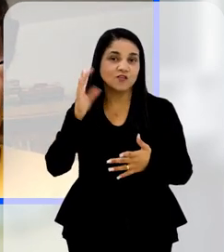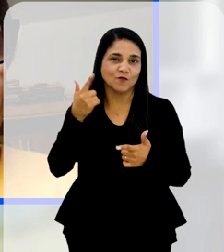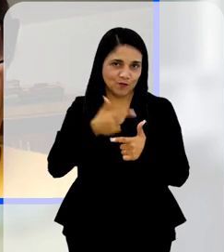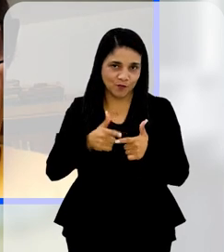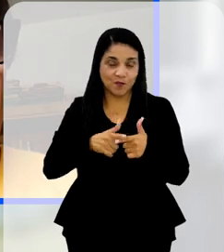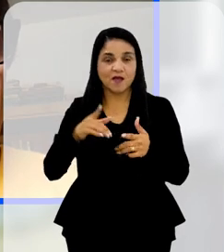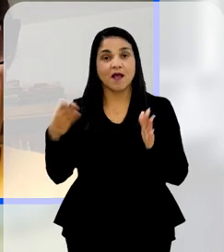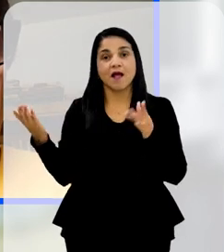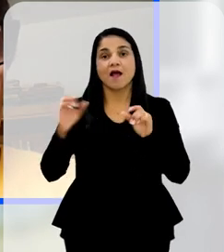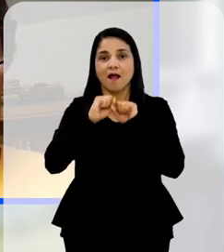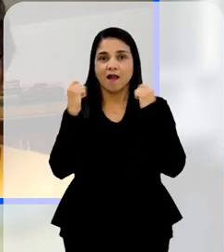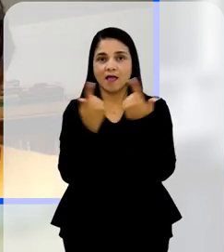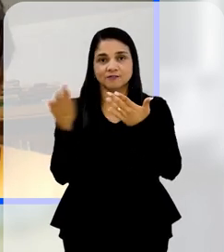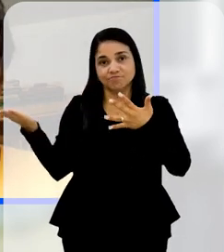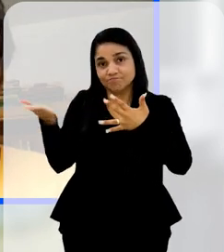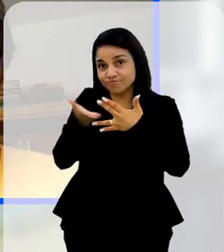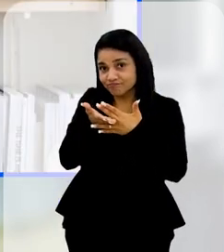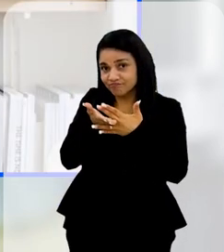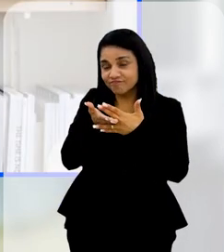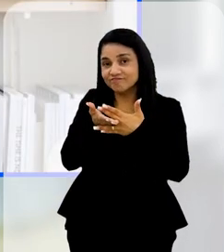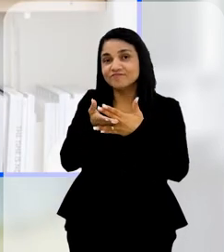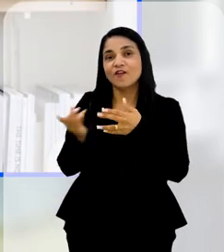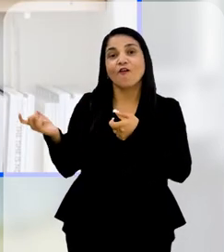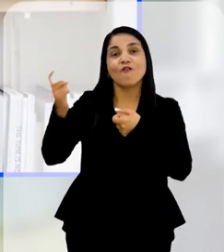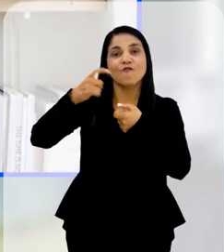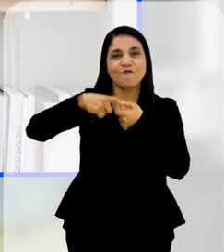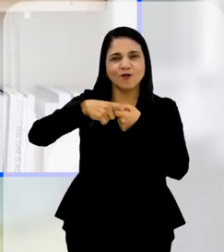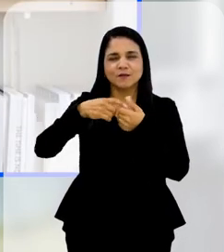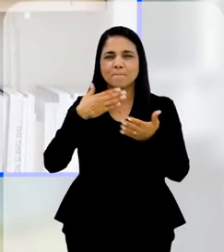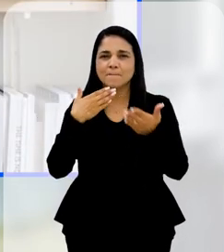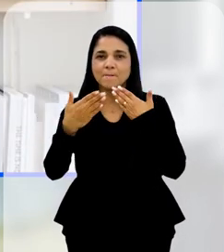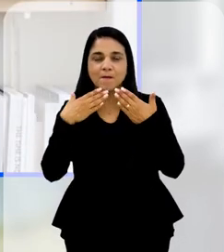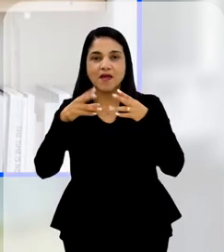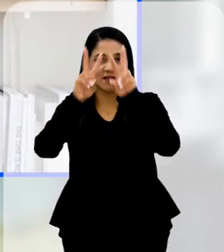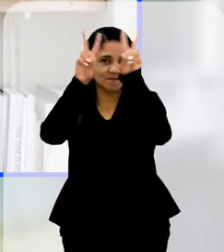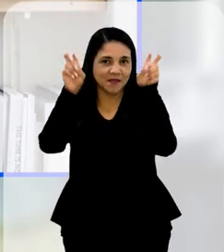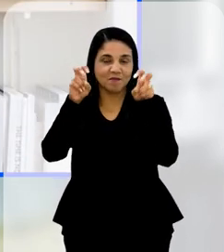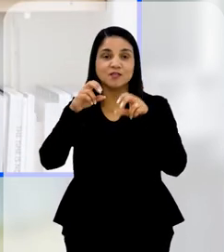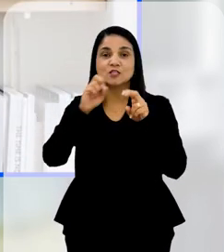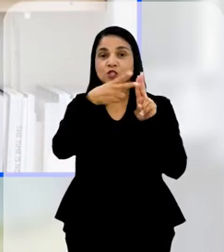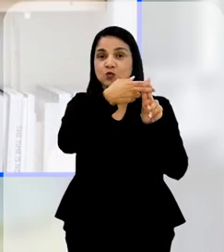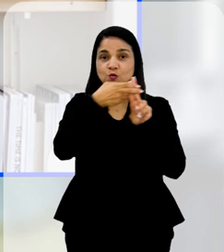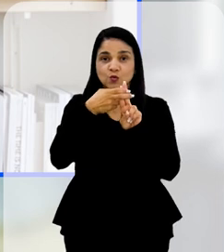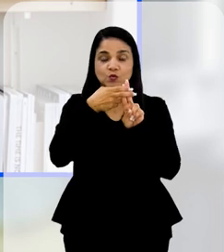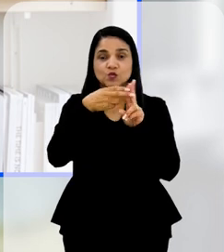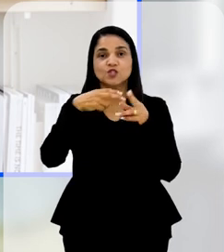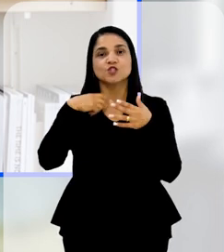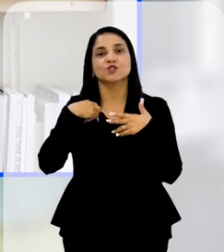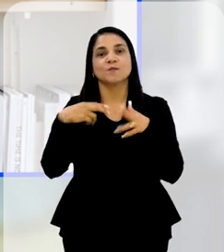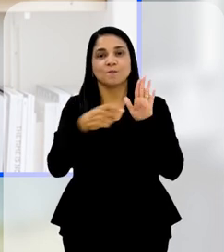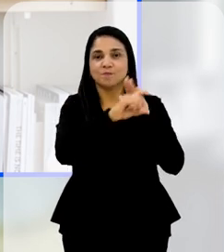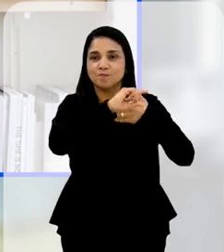Alerj Debate vai fazer um rápido intervalo e na volta vamos continuar esse bate-papo sobre o livro SUS,